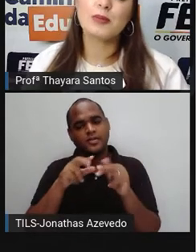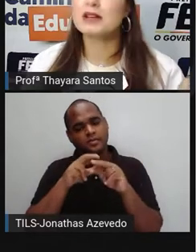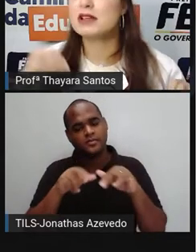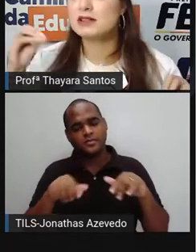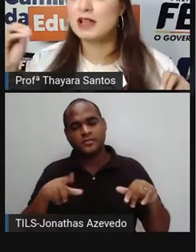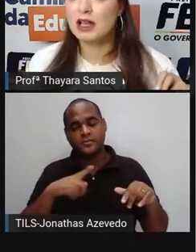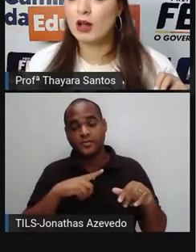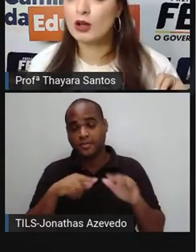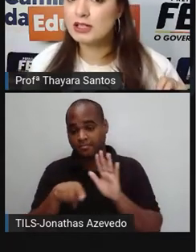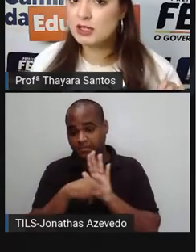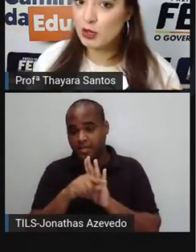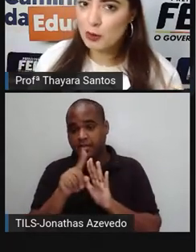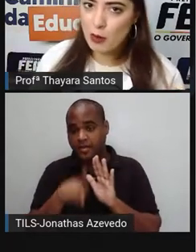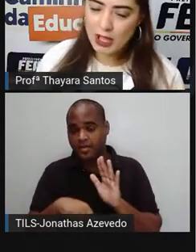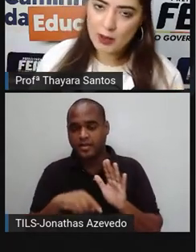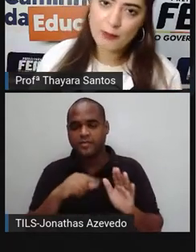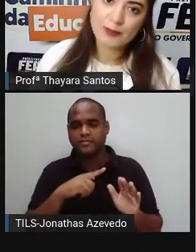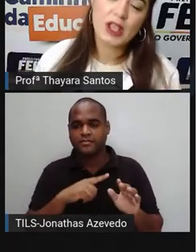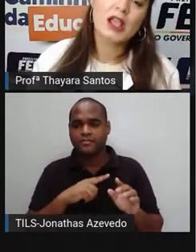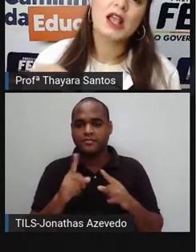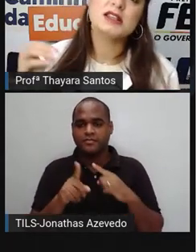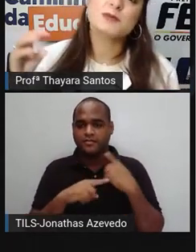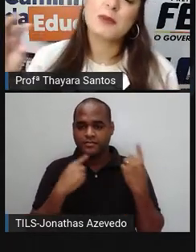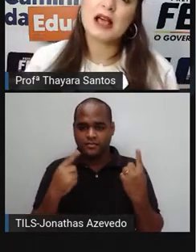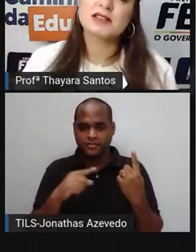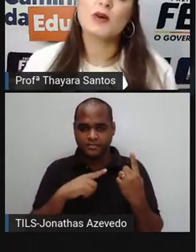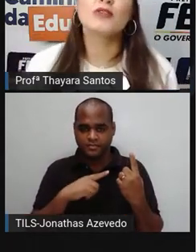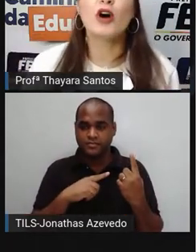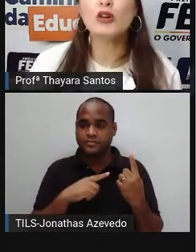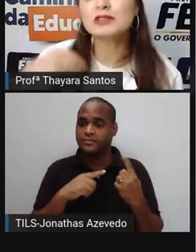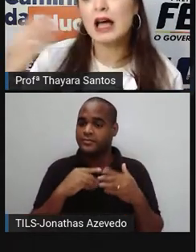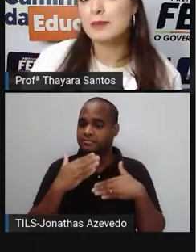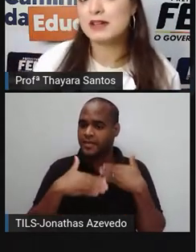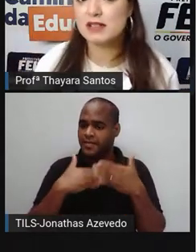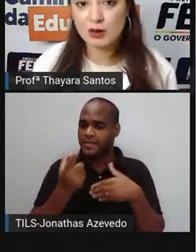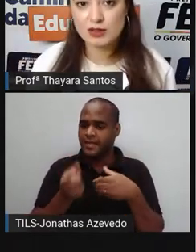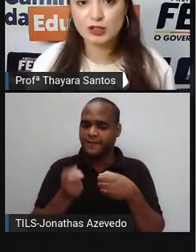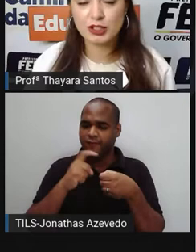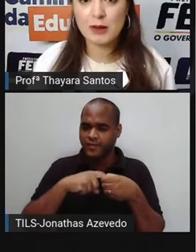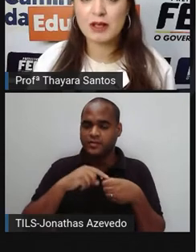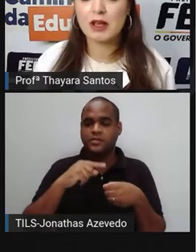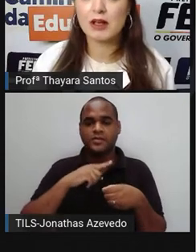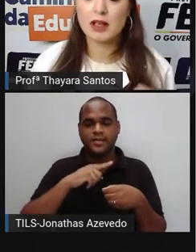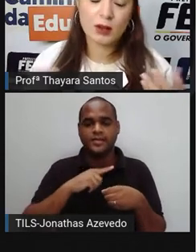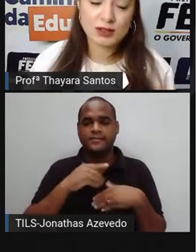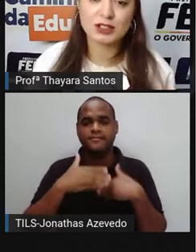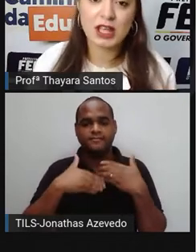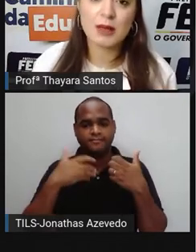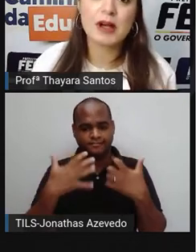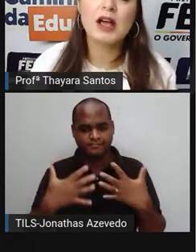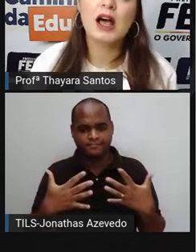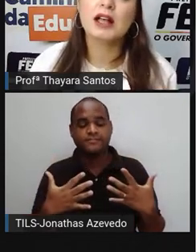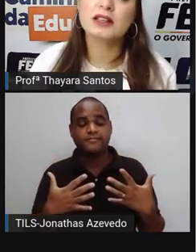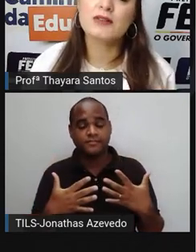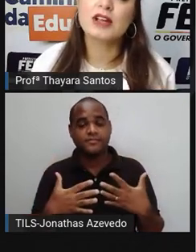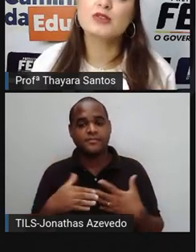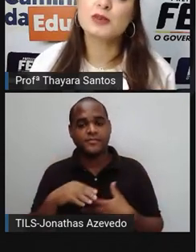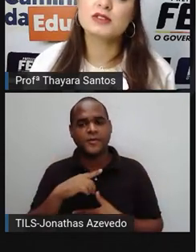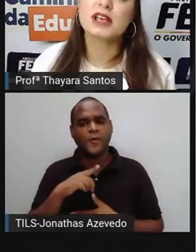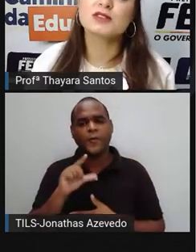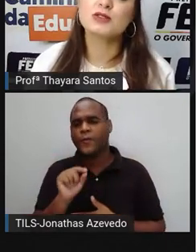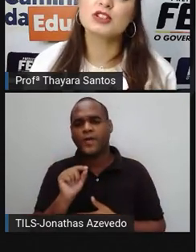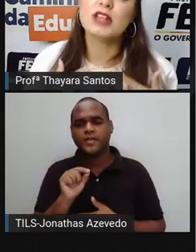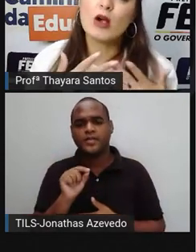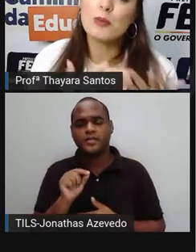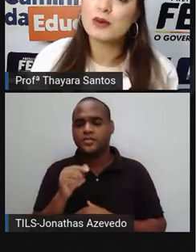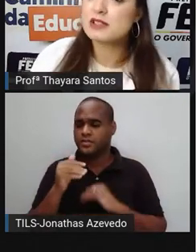nutrientes que estavam presentes naquele organismo que morreu eles passam a voltar para esse ecossistema ecossistema através